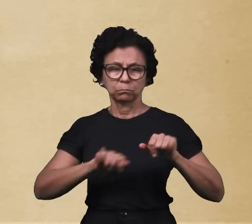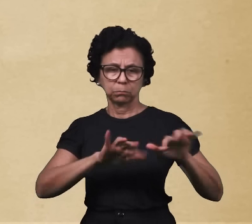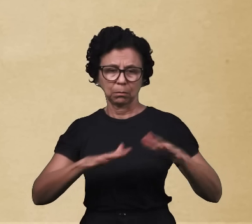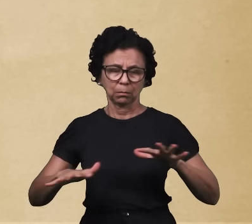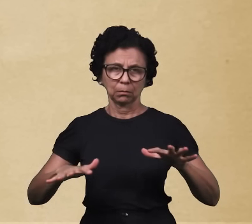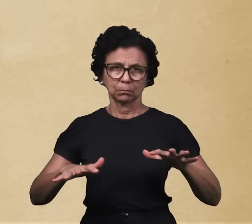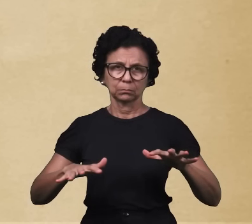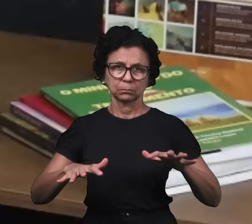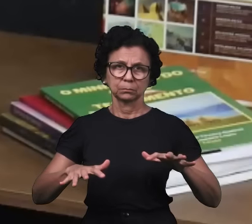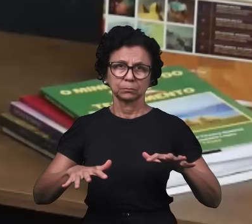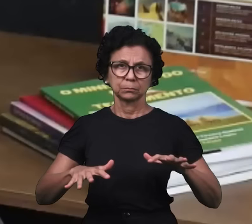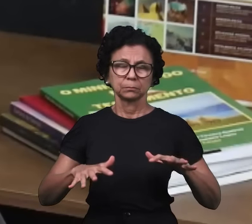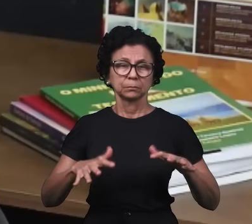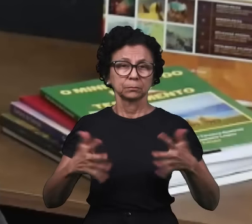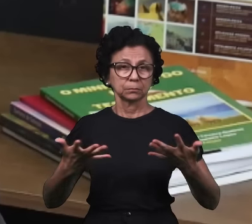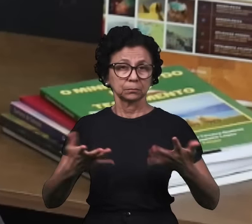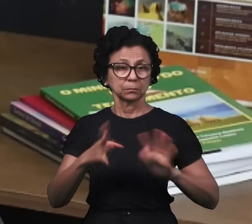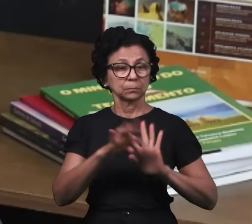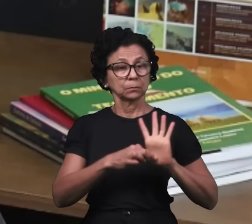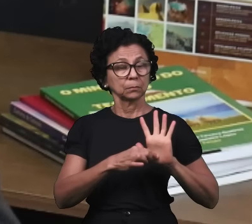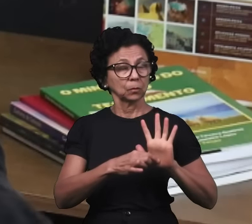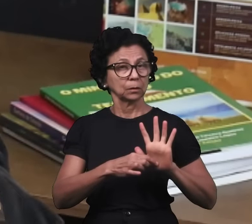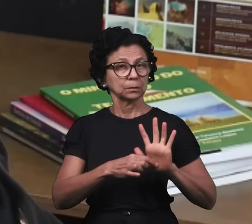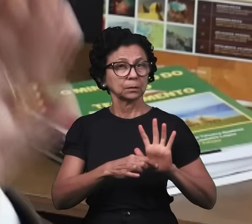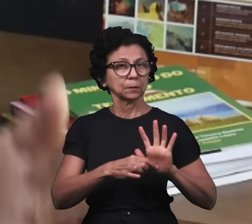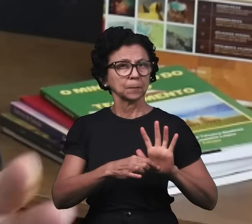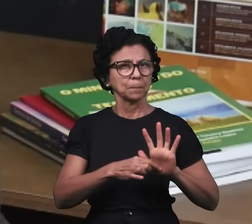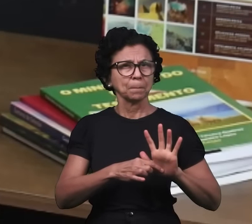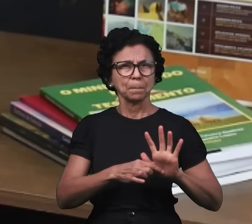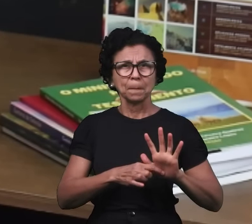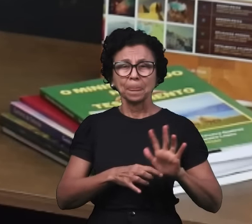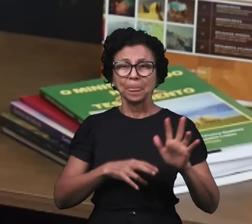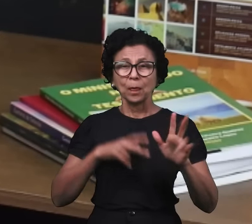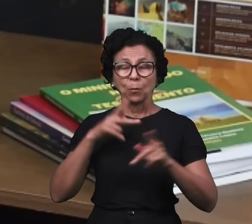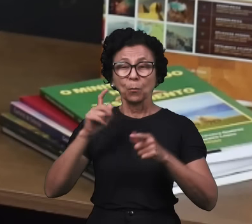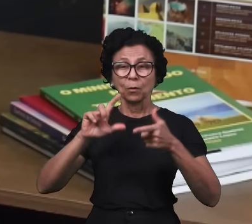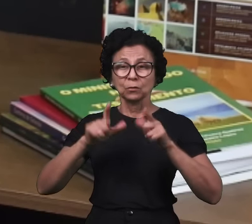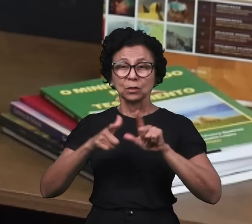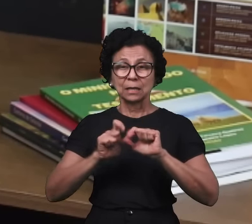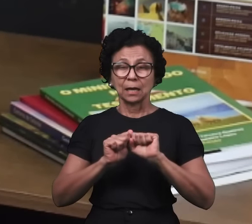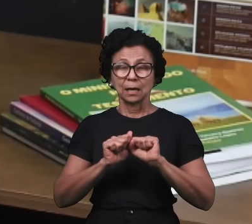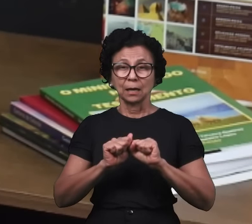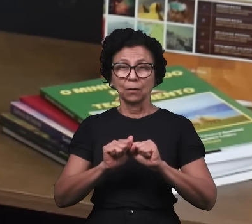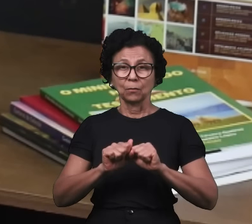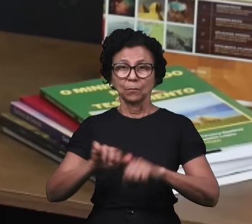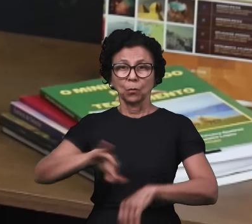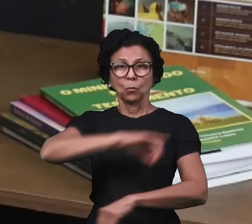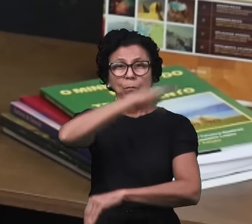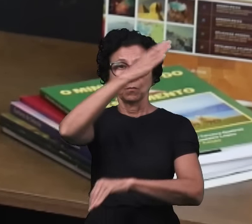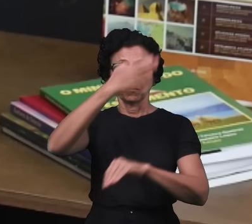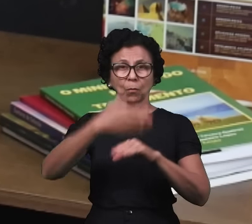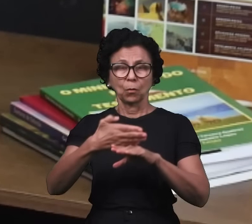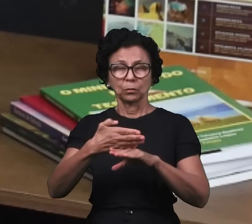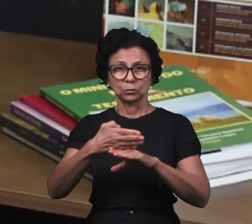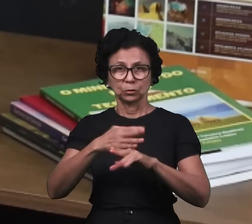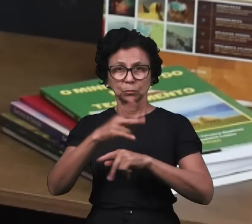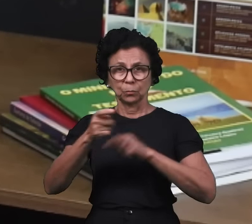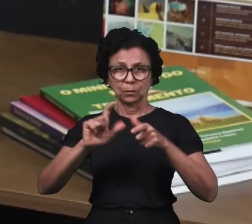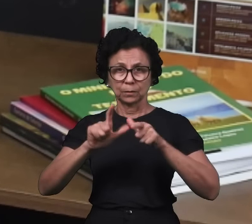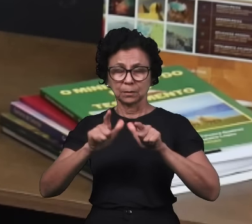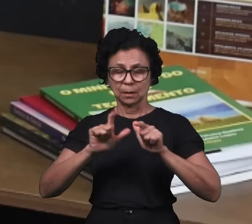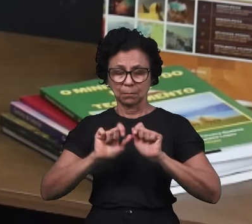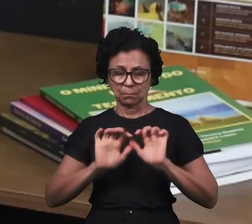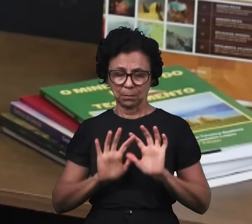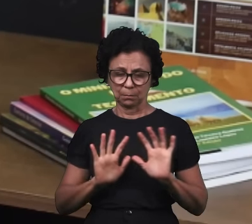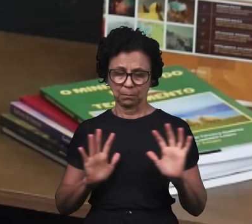ele mostra Israel todo reunido em volta do monte, Moisés estava ali no monte,